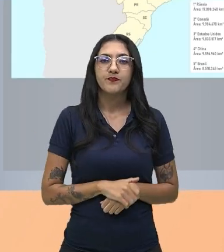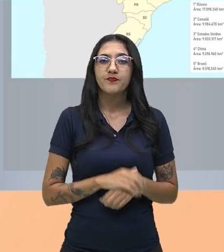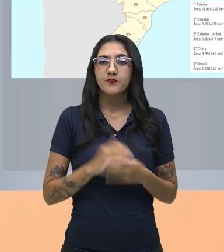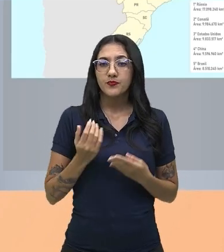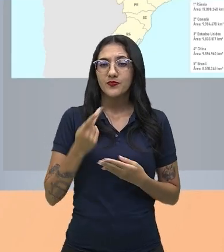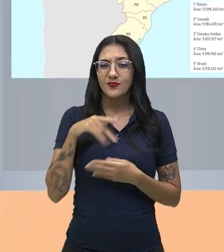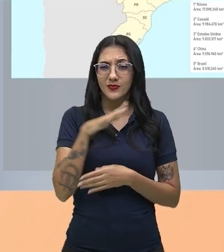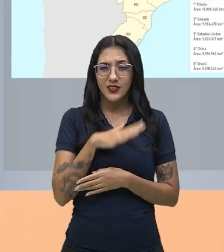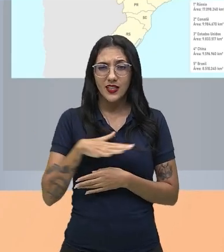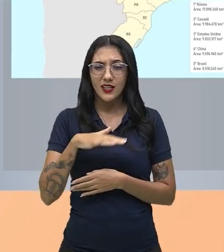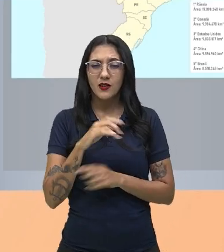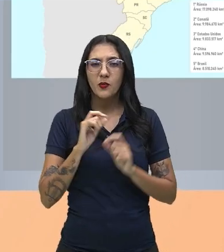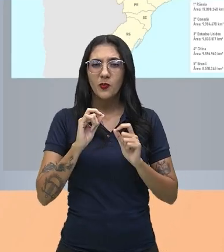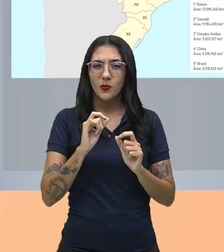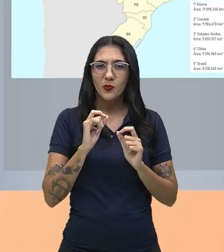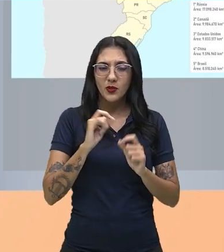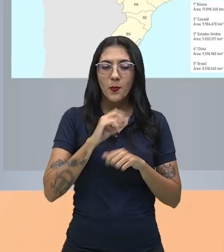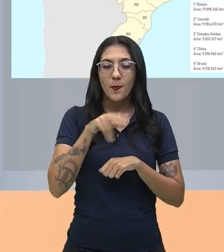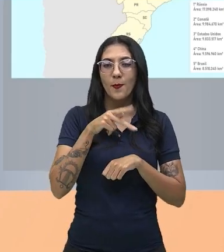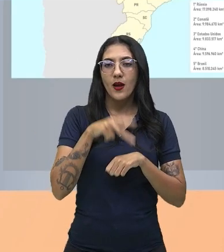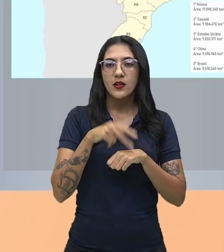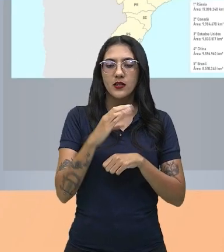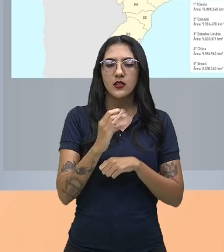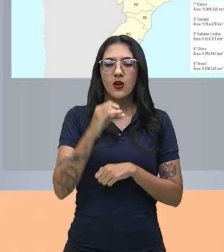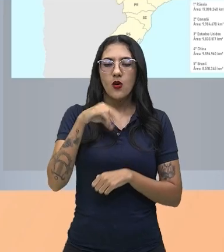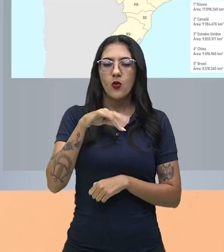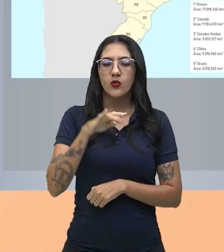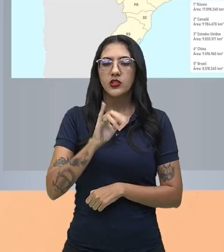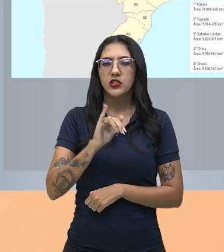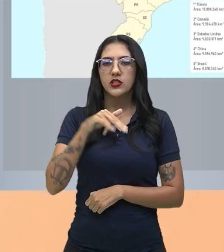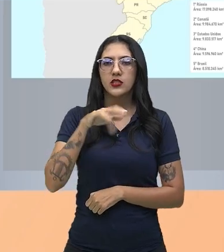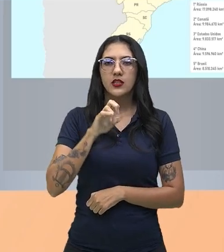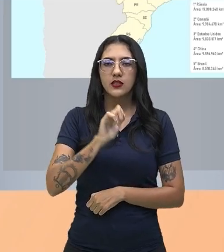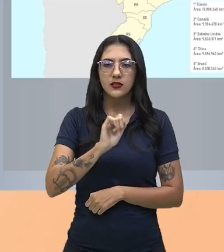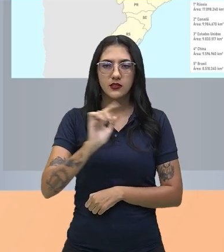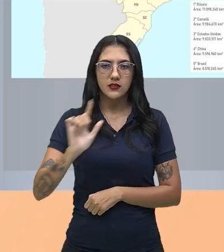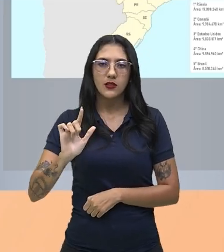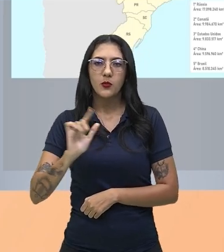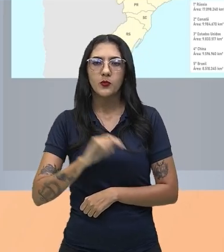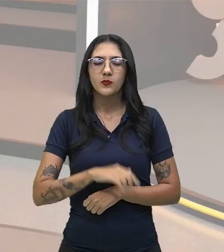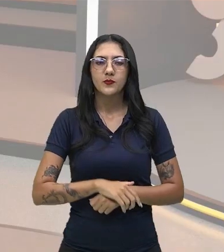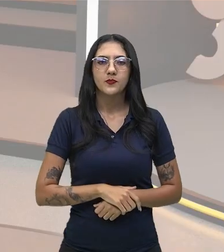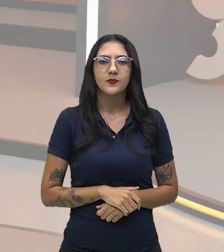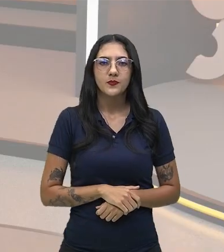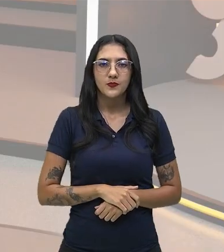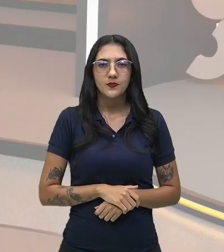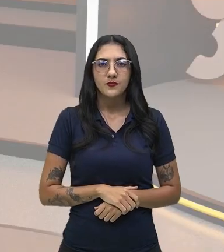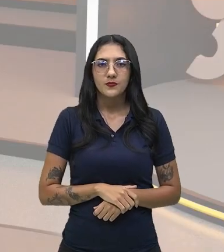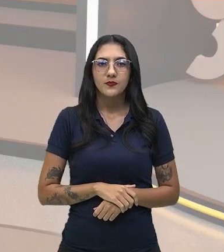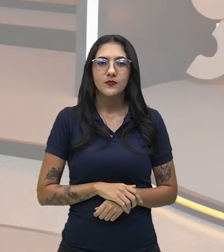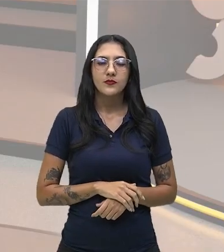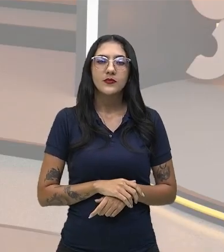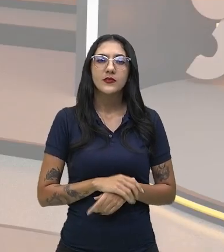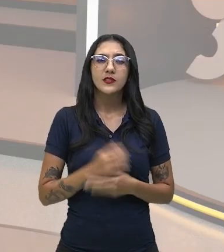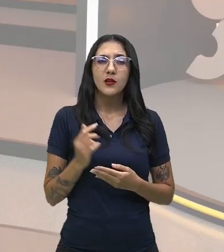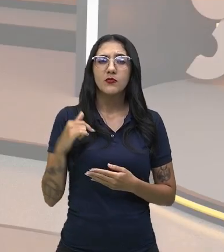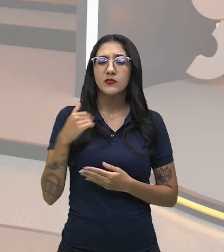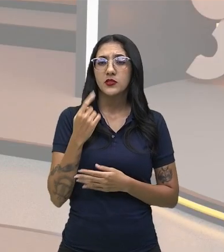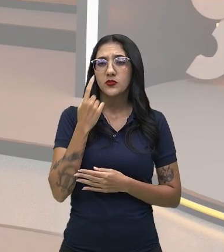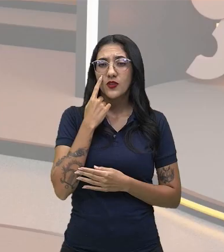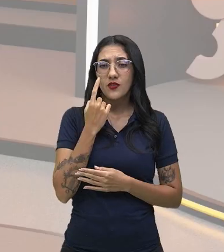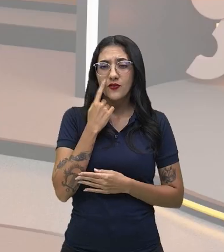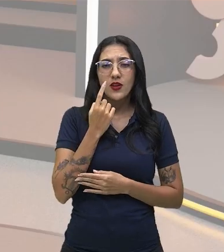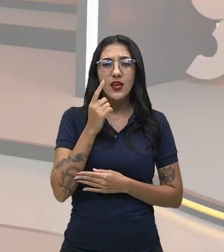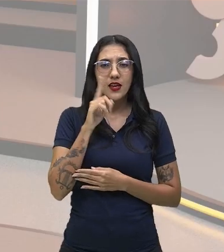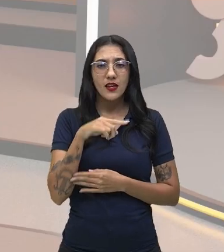dimensões continentais. E aí a gente vai verificar que esse país, ele faz fronteira com